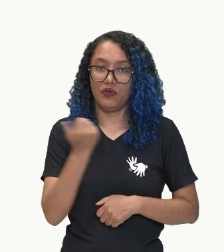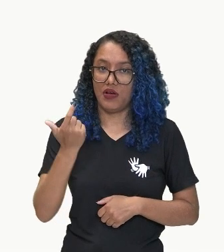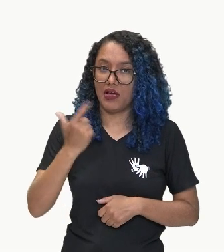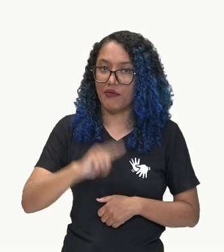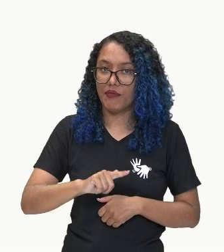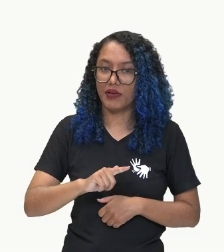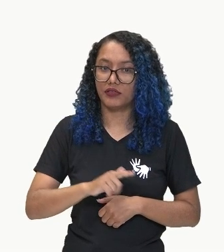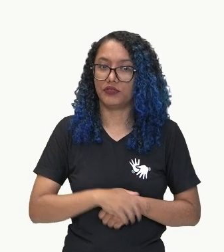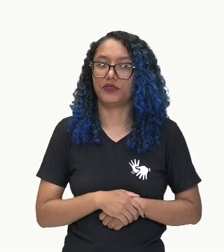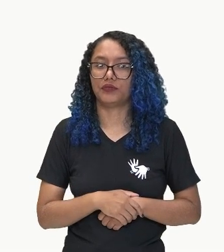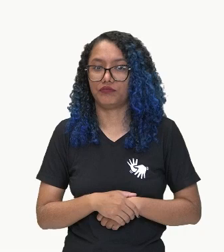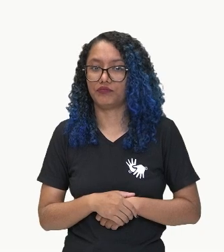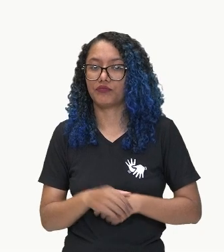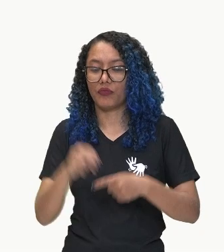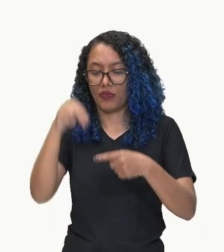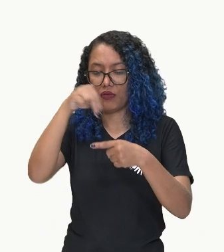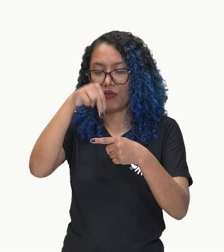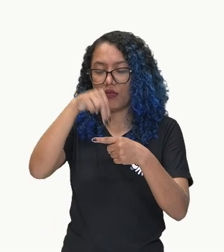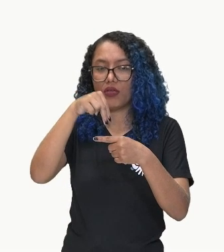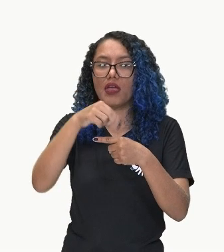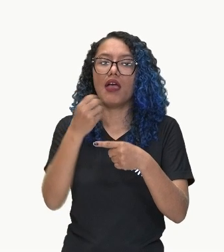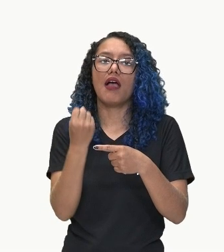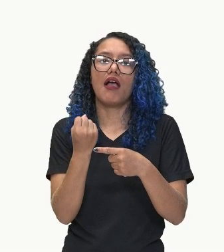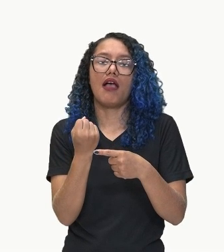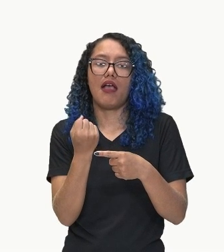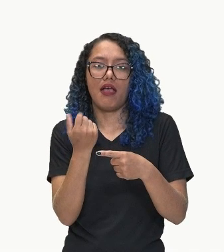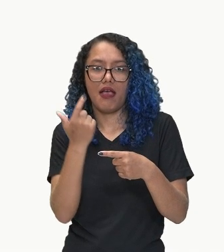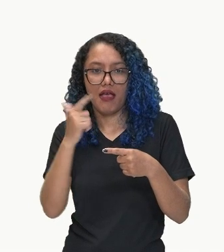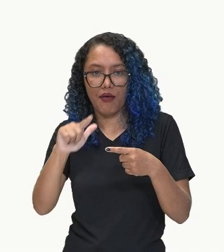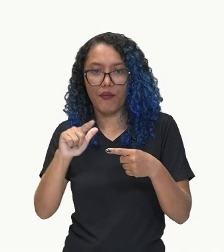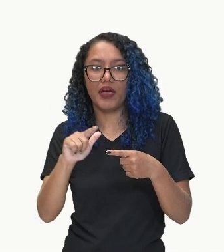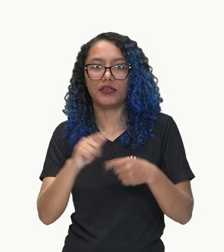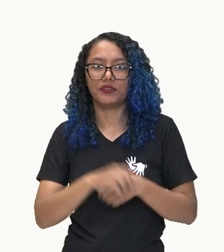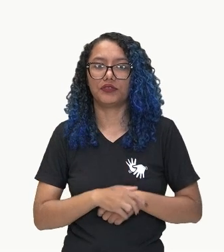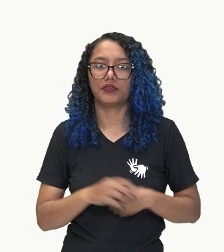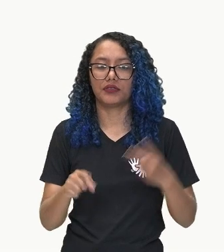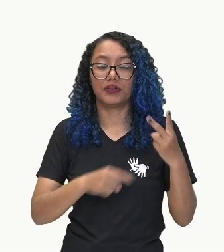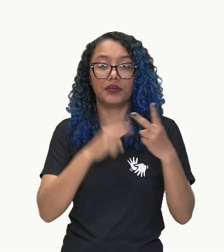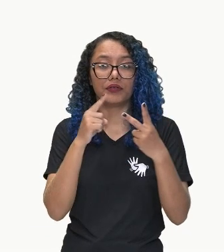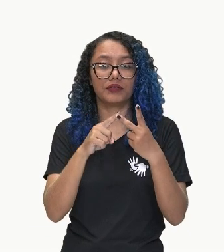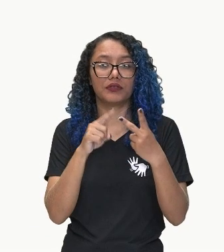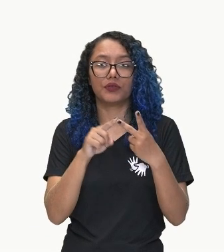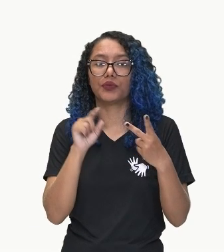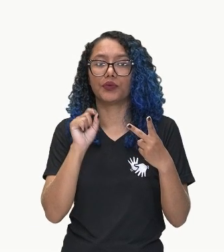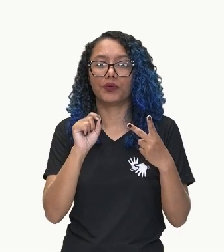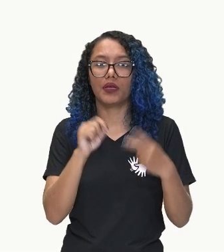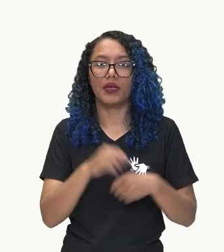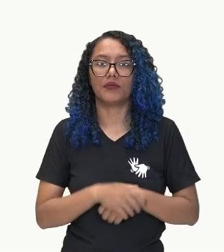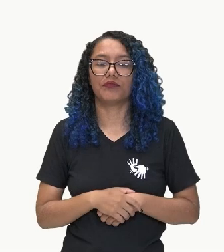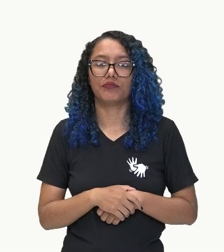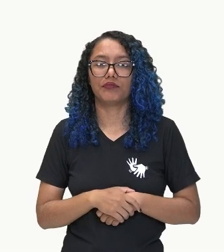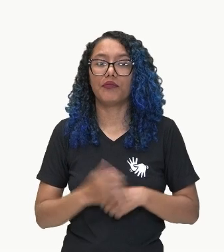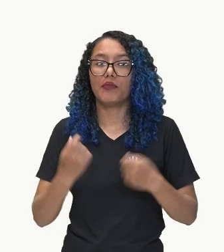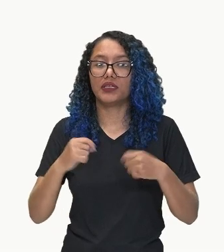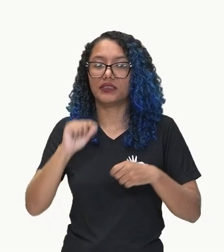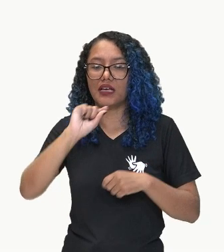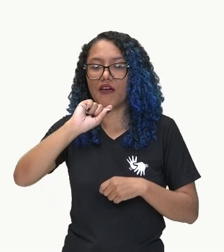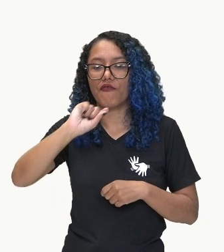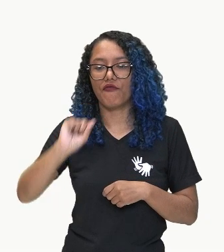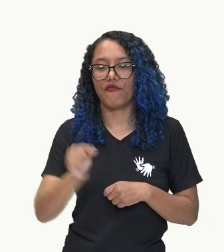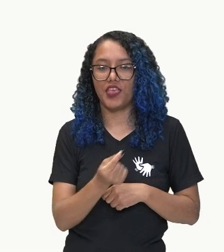segundo passo, você vai separar com uma vírgula, olha aqui, fundamental, a